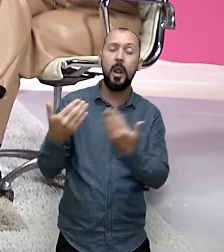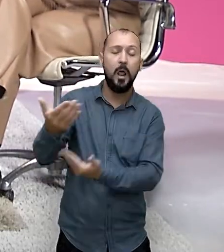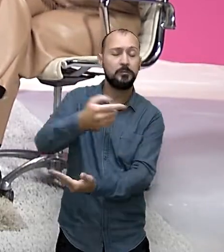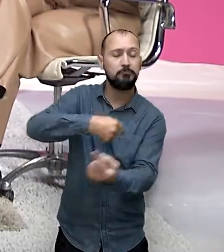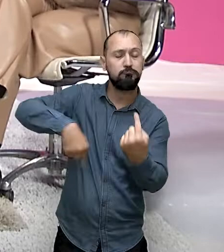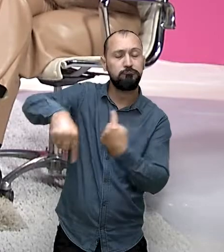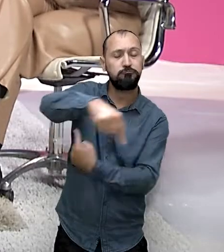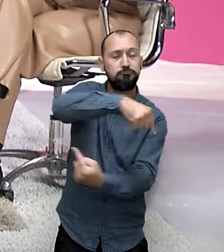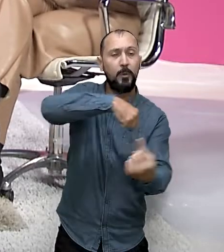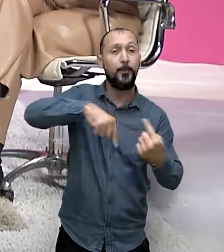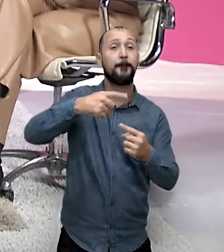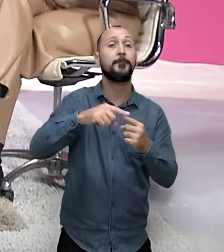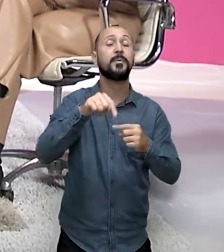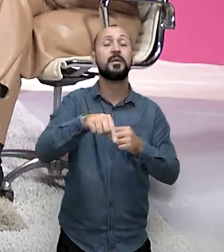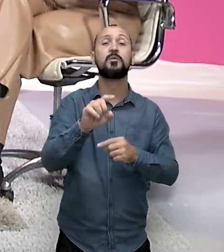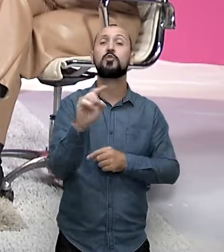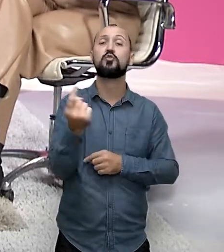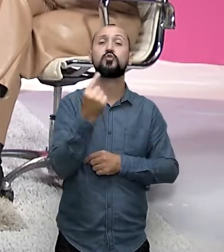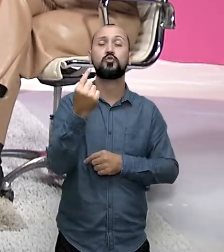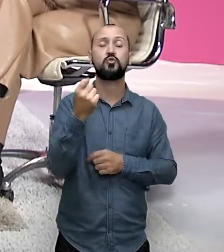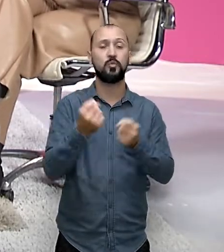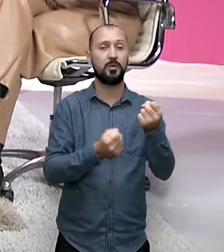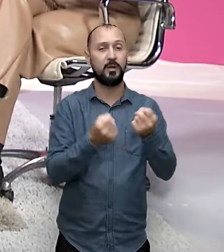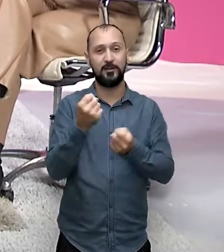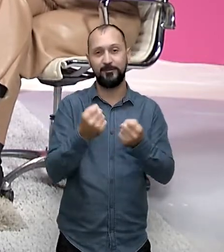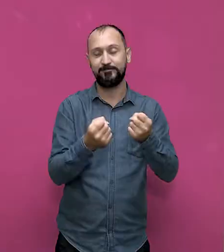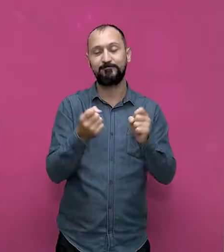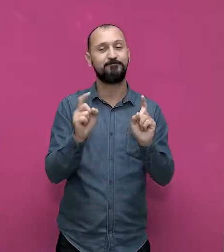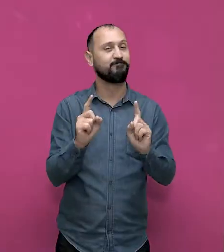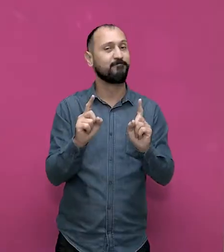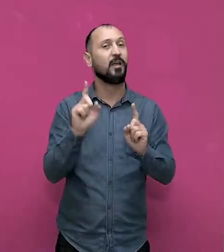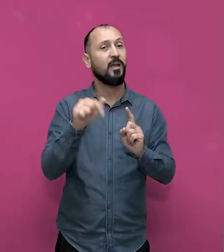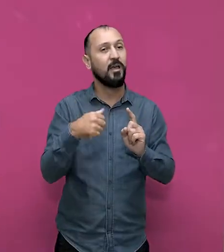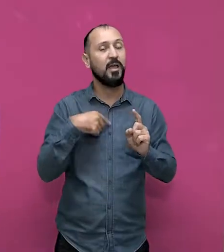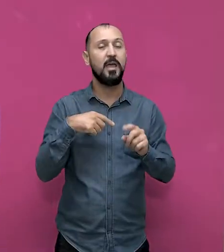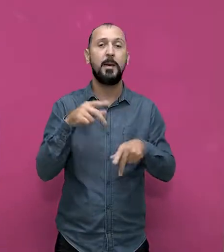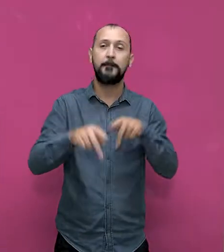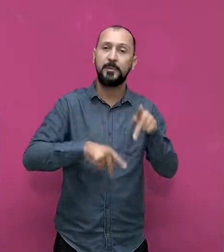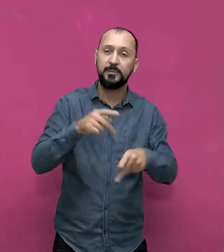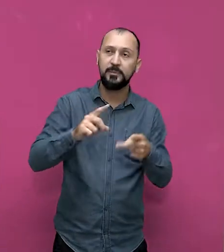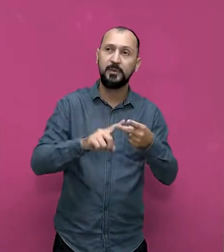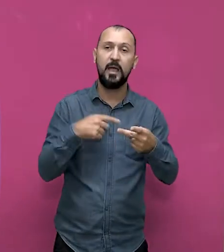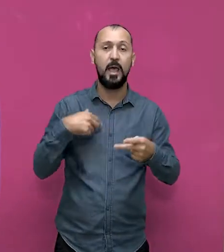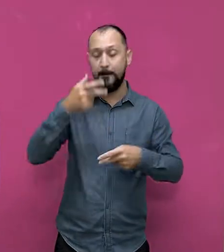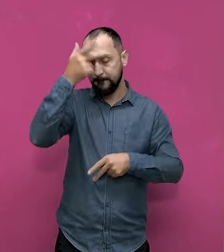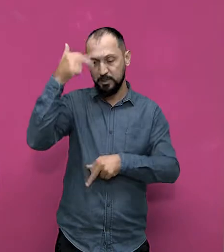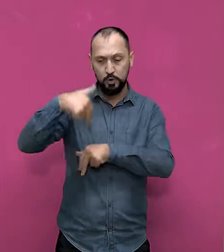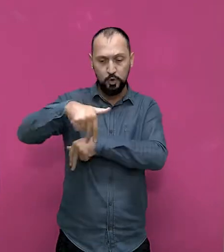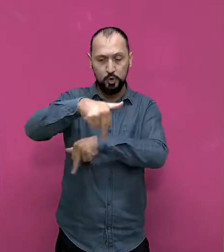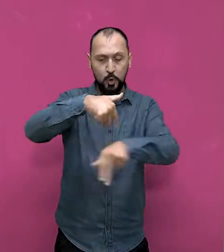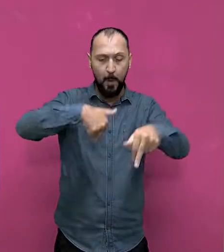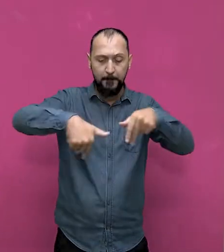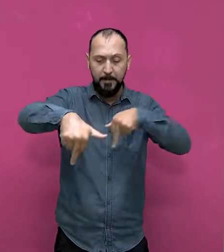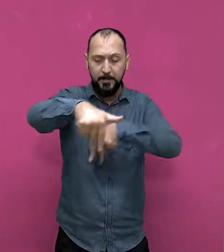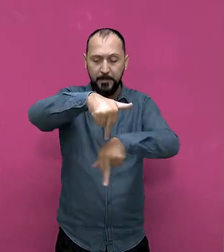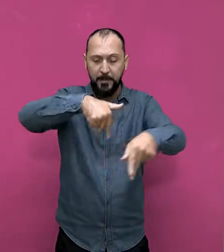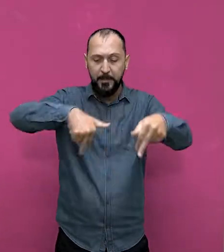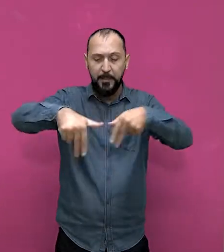importante, no sentido de a mobilidade não é só o carro, a mobilidade também é a bicicleta, são os